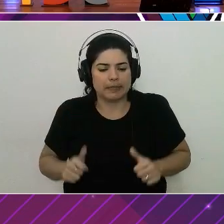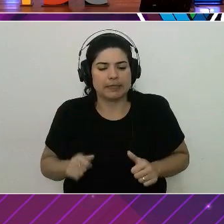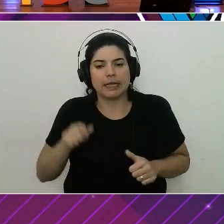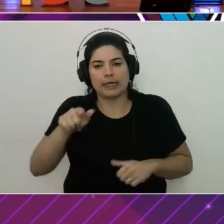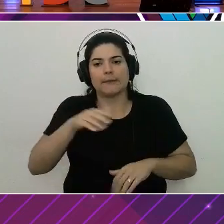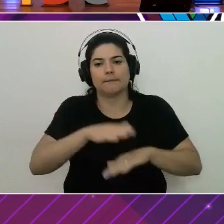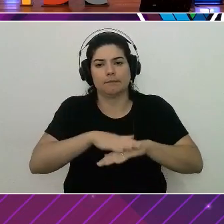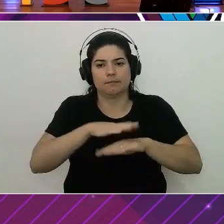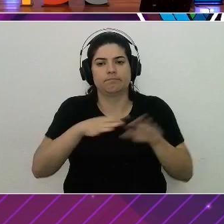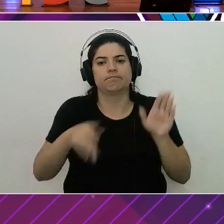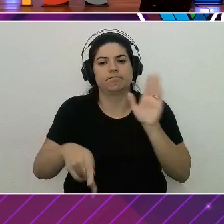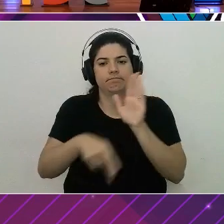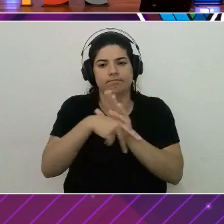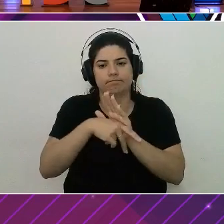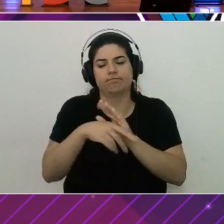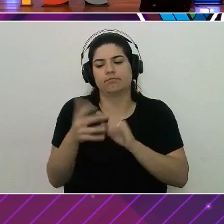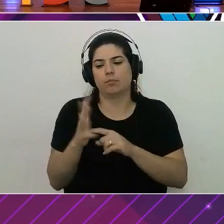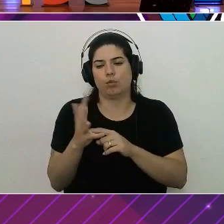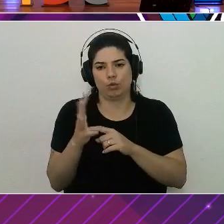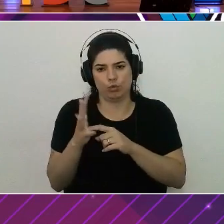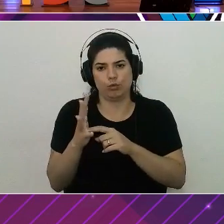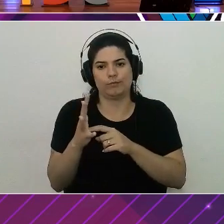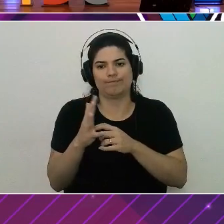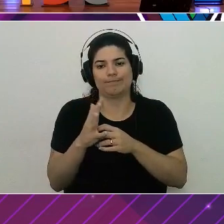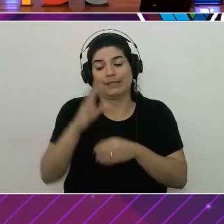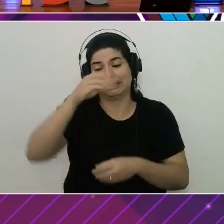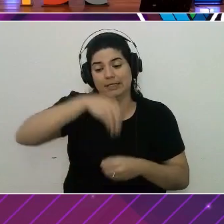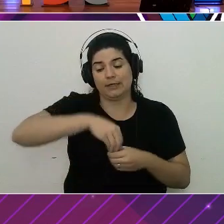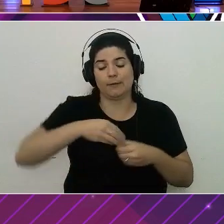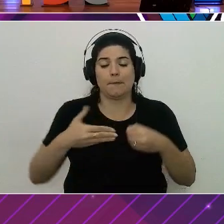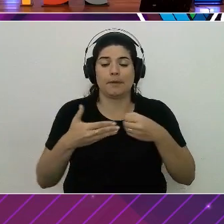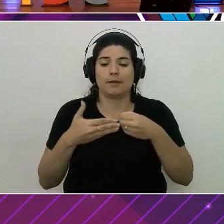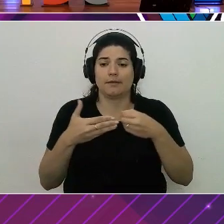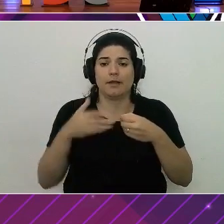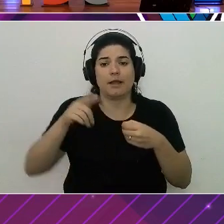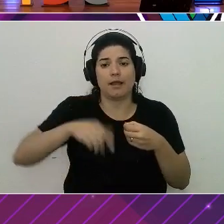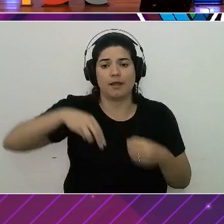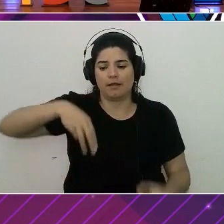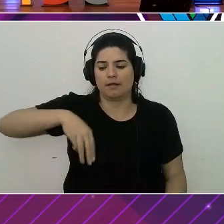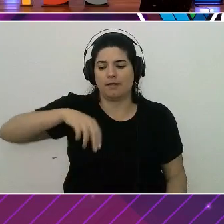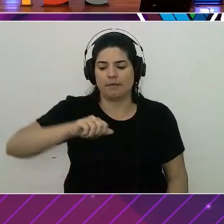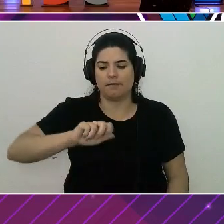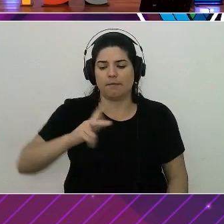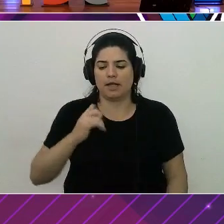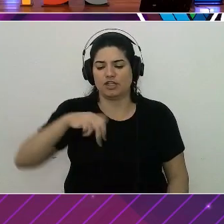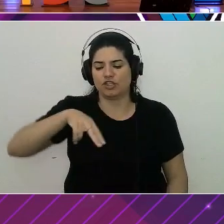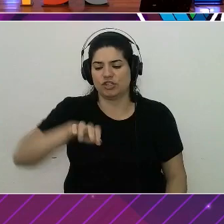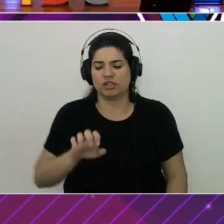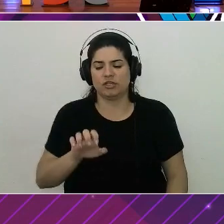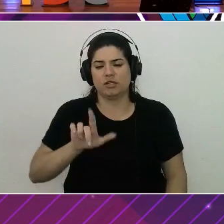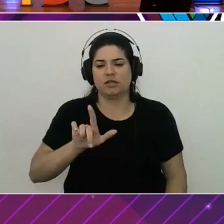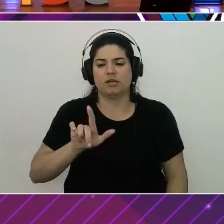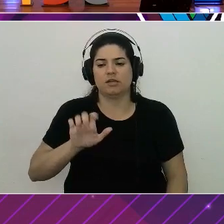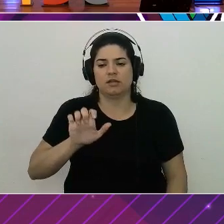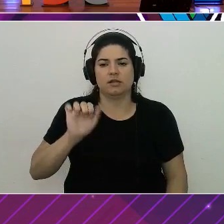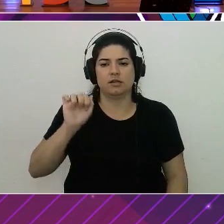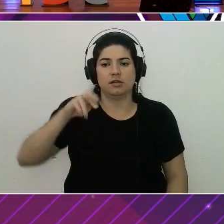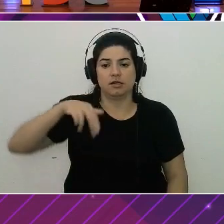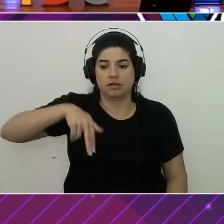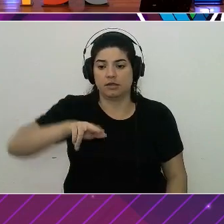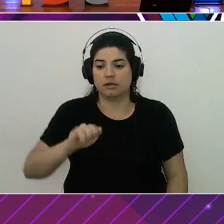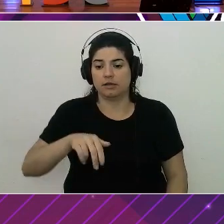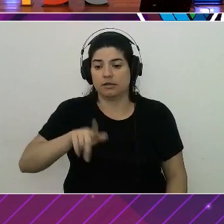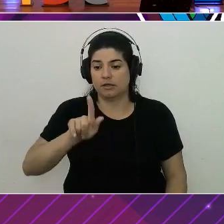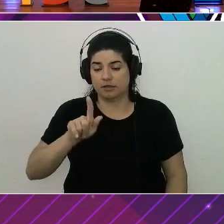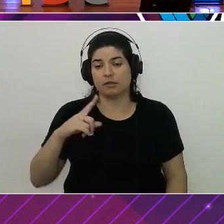próprio motor de banco de dados. É o nosso motor de machine learning que faz para você. Então, eu tenho as minhas tabelas, com todos